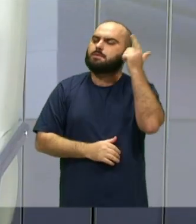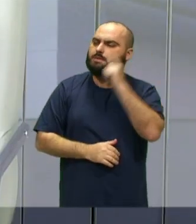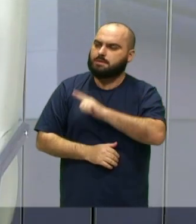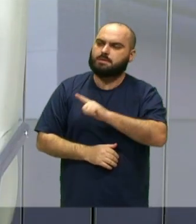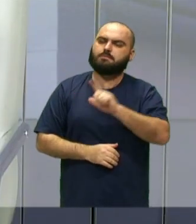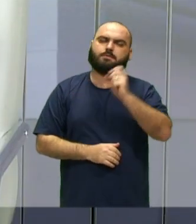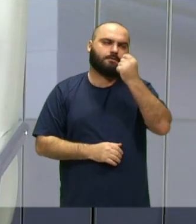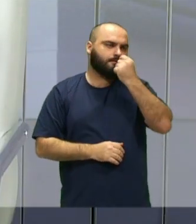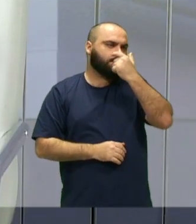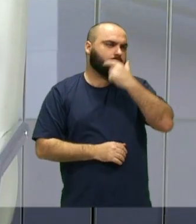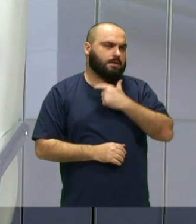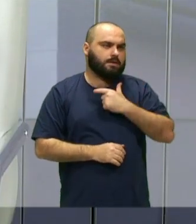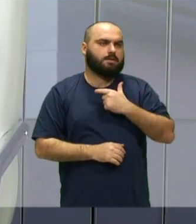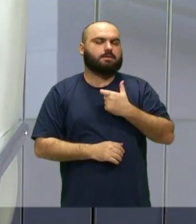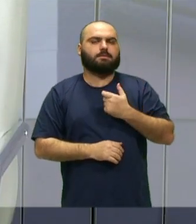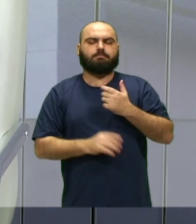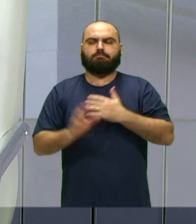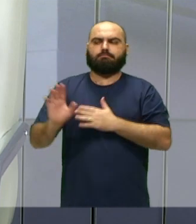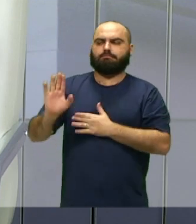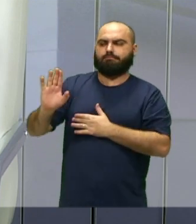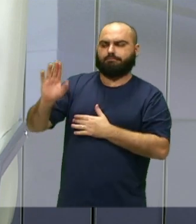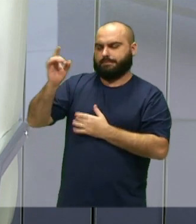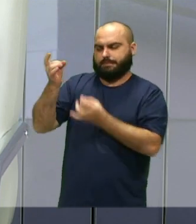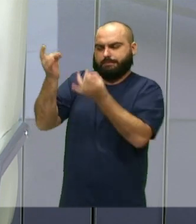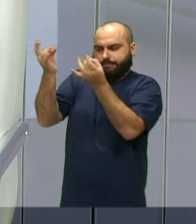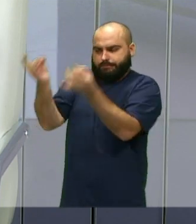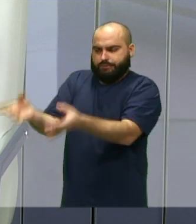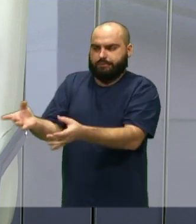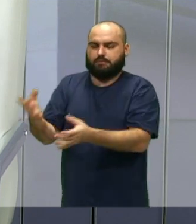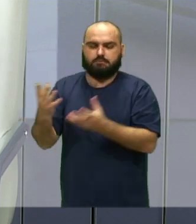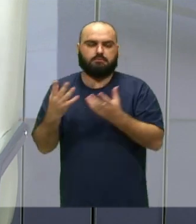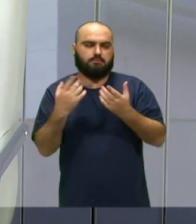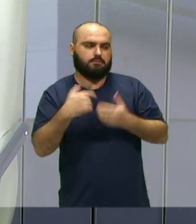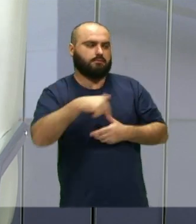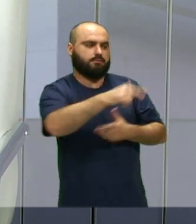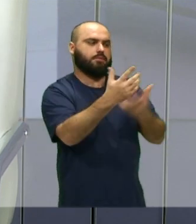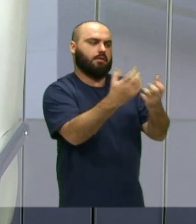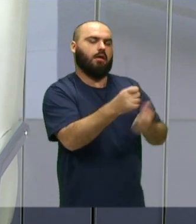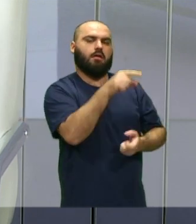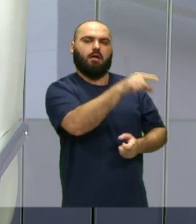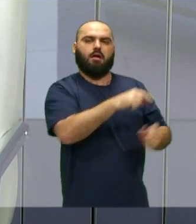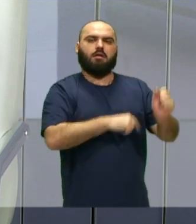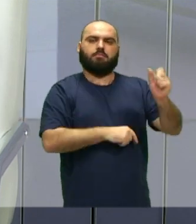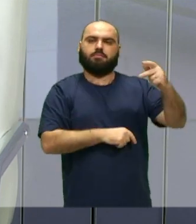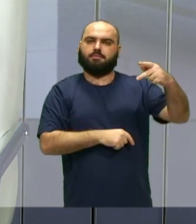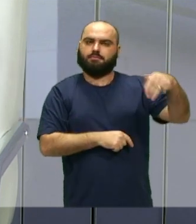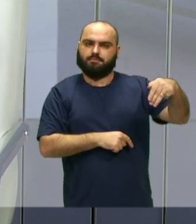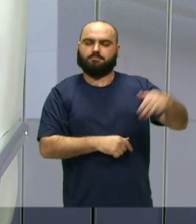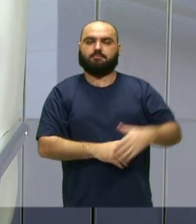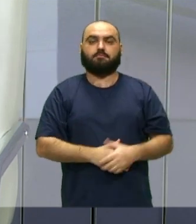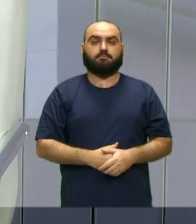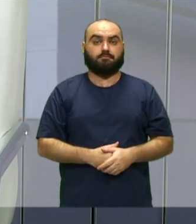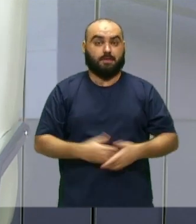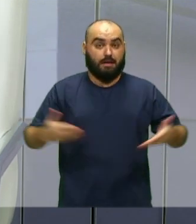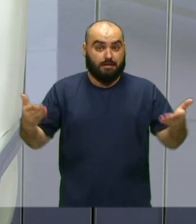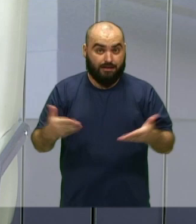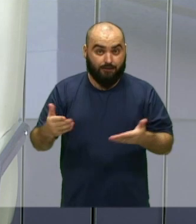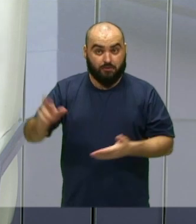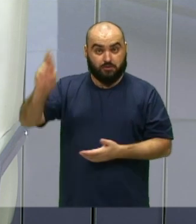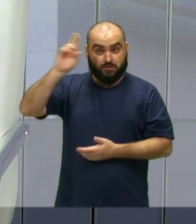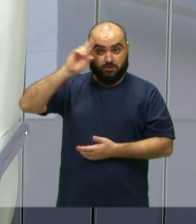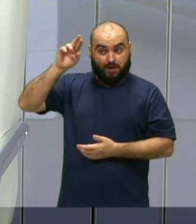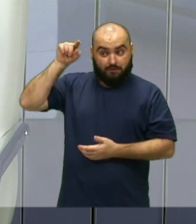o Volney, né, recuou nessa história toda, mas agora, recentemente também, o proprietário dessa